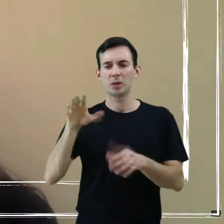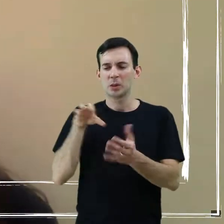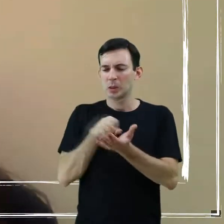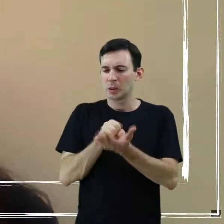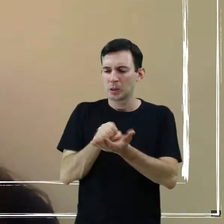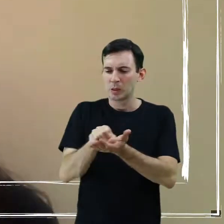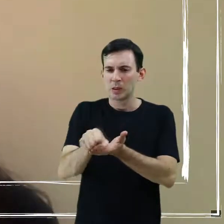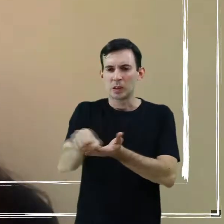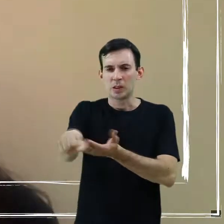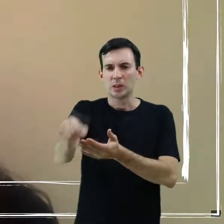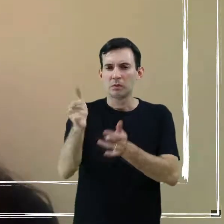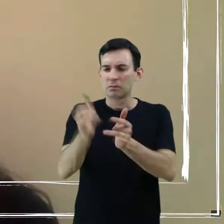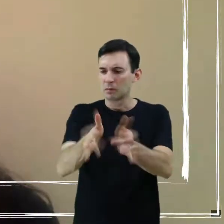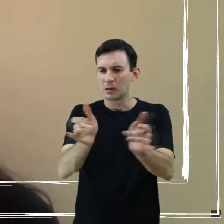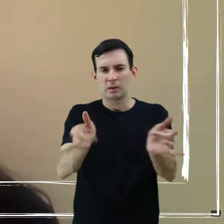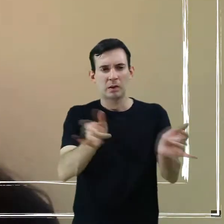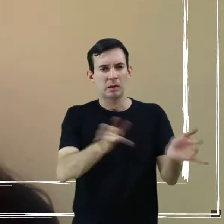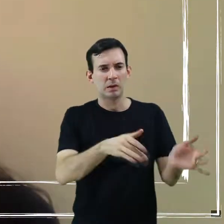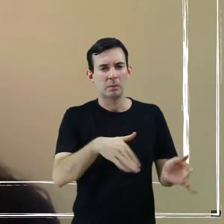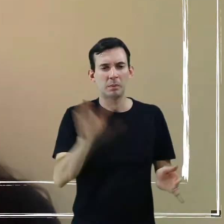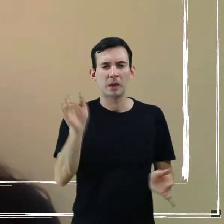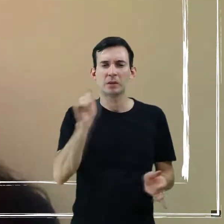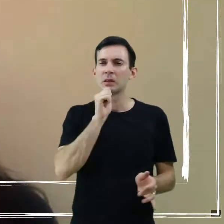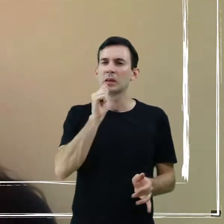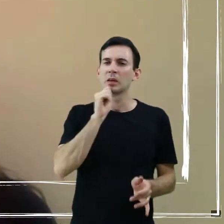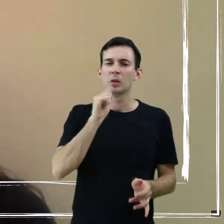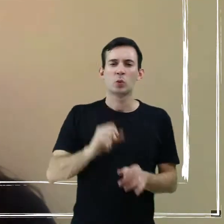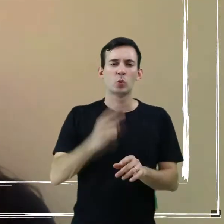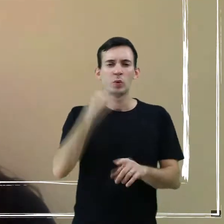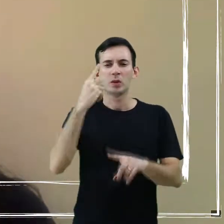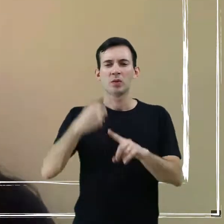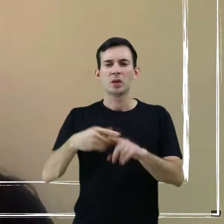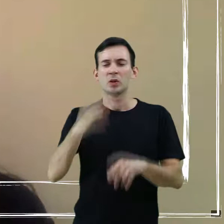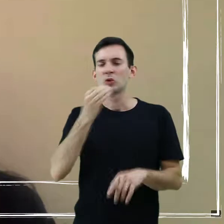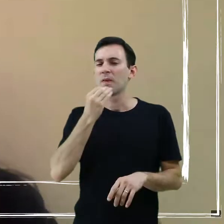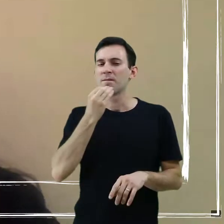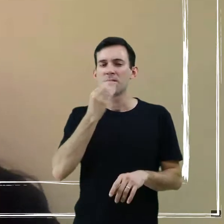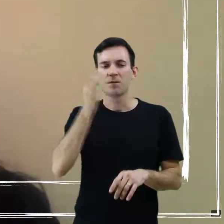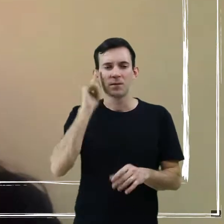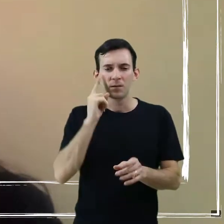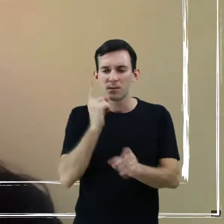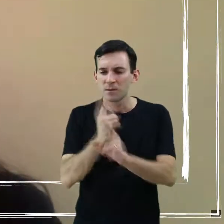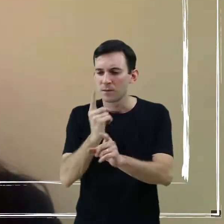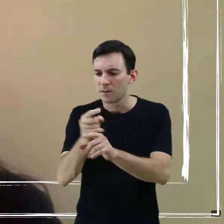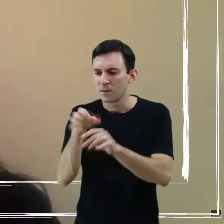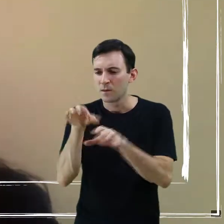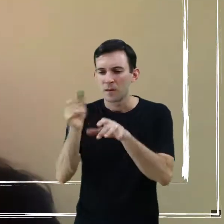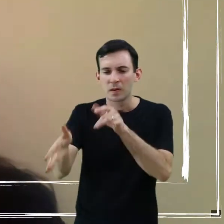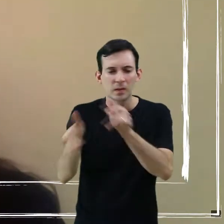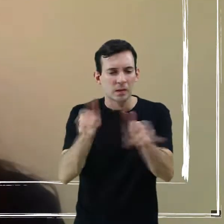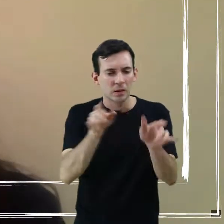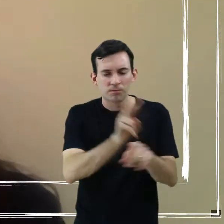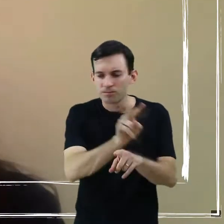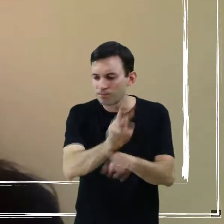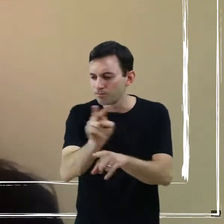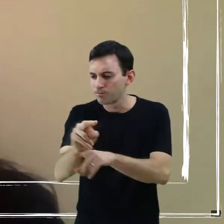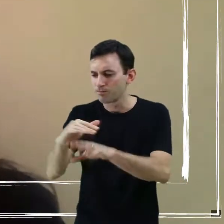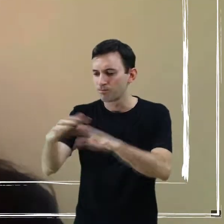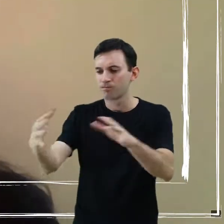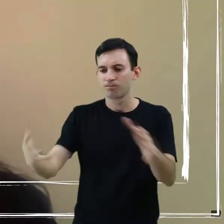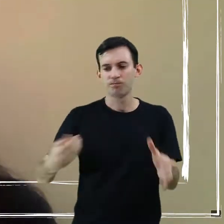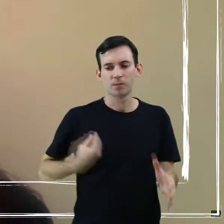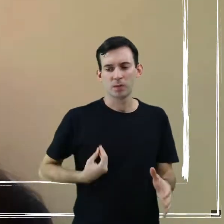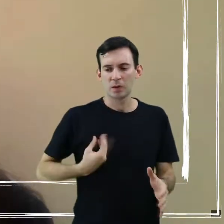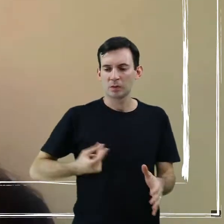deles terem duas valvas, né, faz com que o potencial de registro deles seja maior ainda,